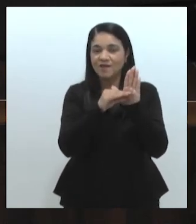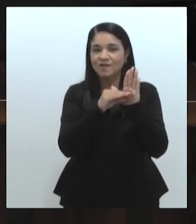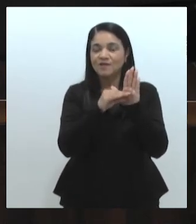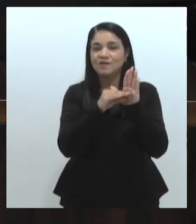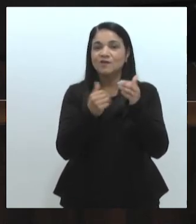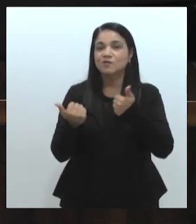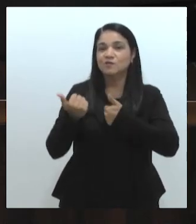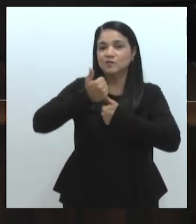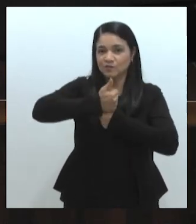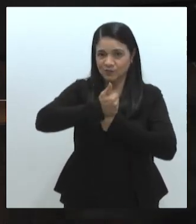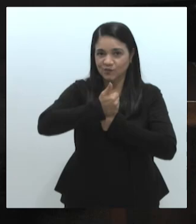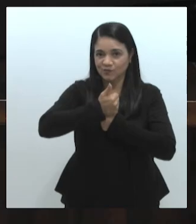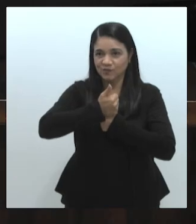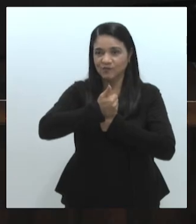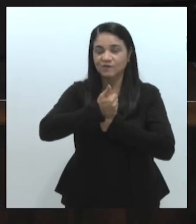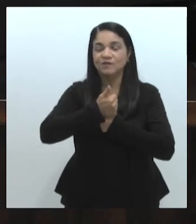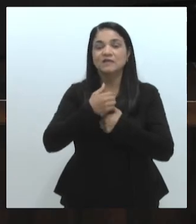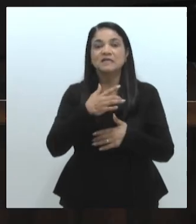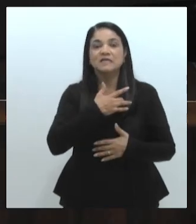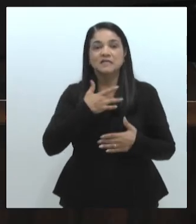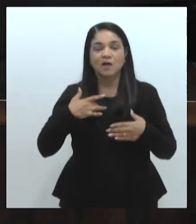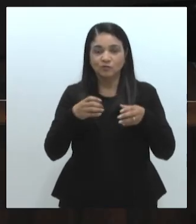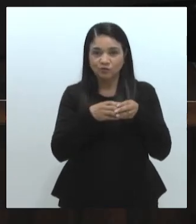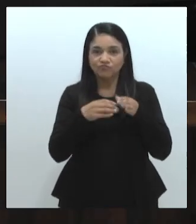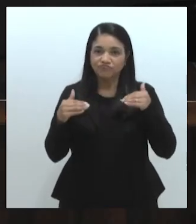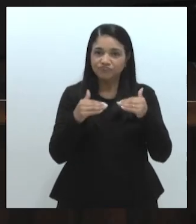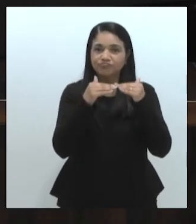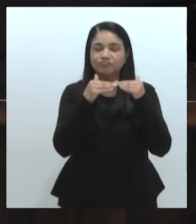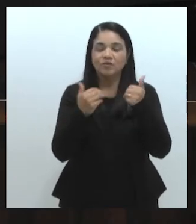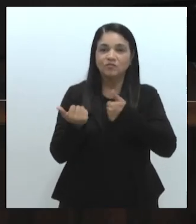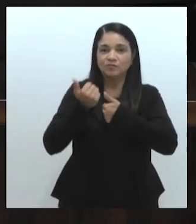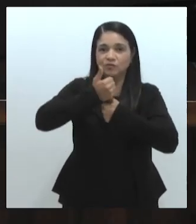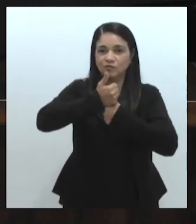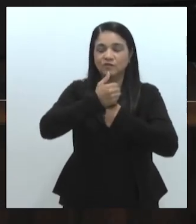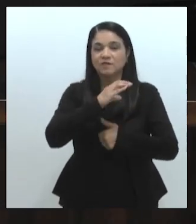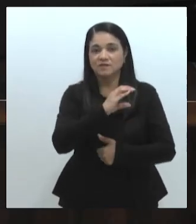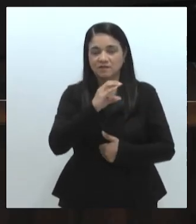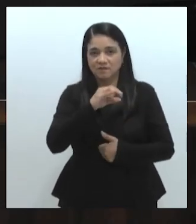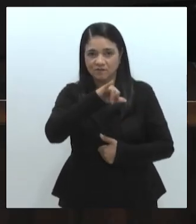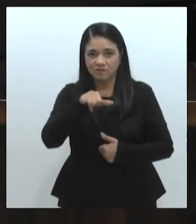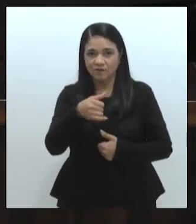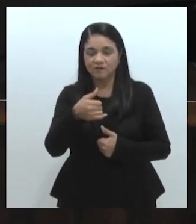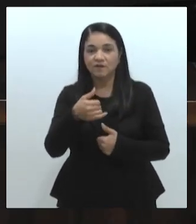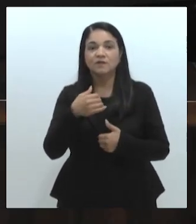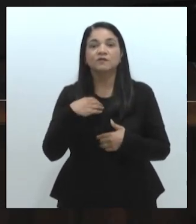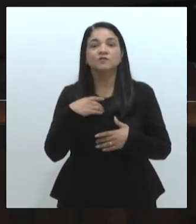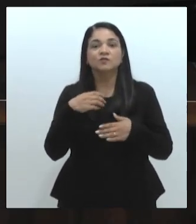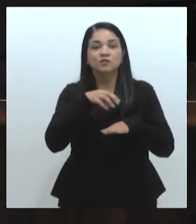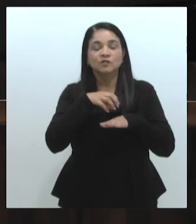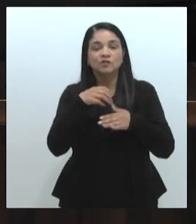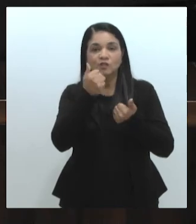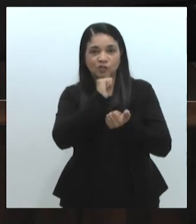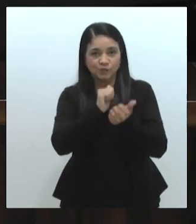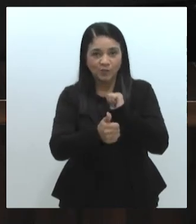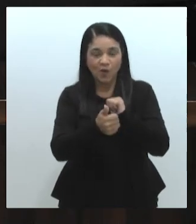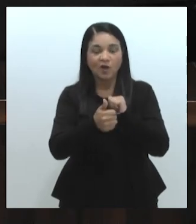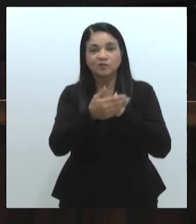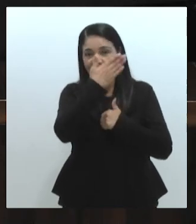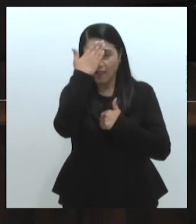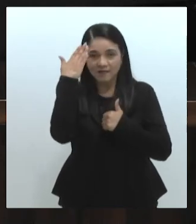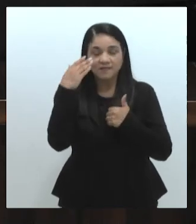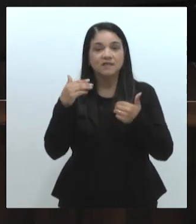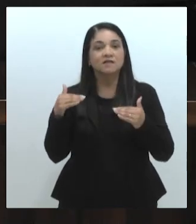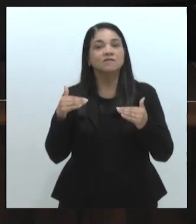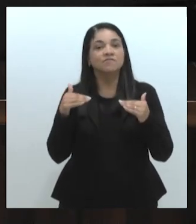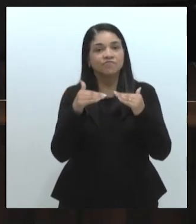por substitutivo, de Saúde favorável com substitutivo da CCJ, de Esporte e Lazer favorável também